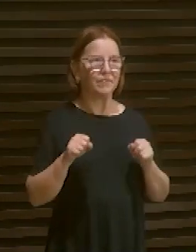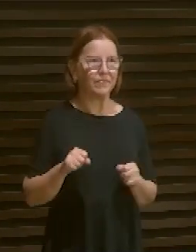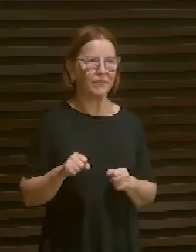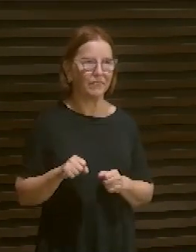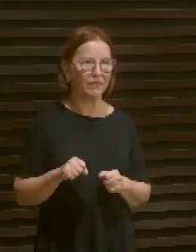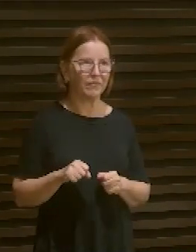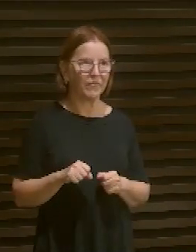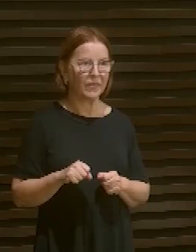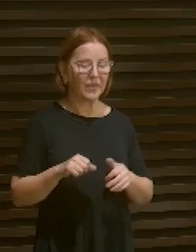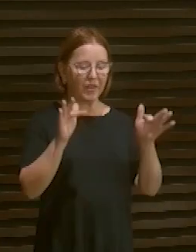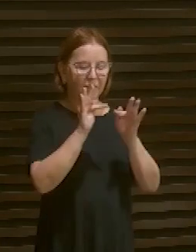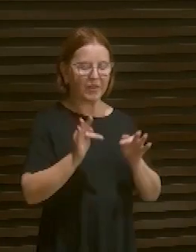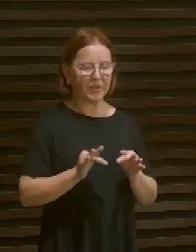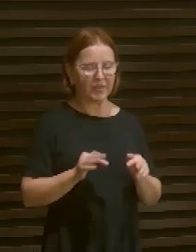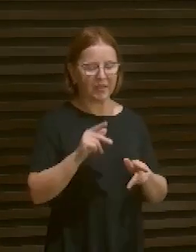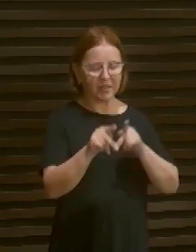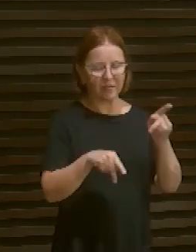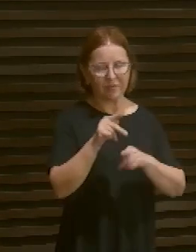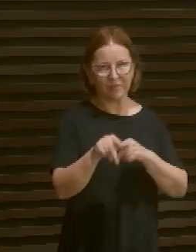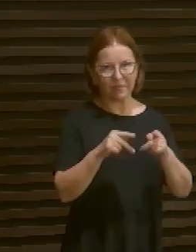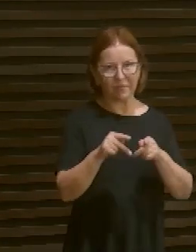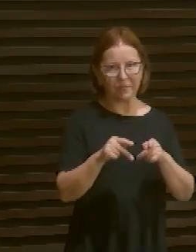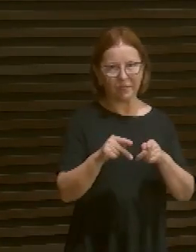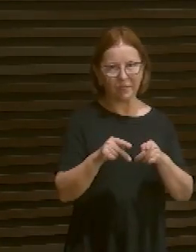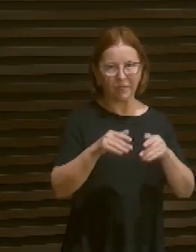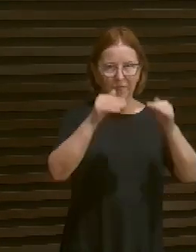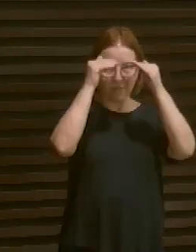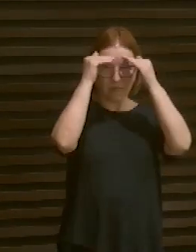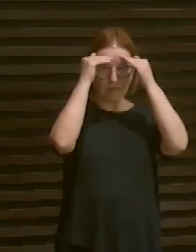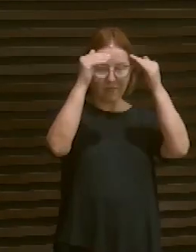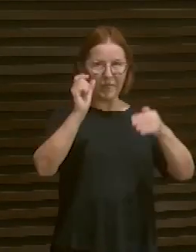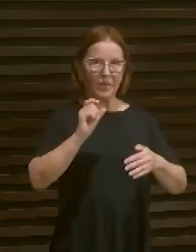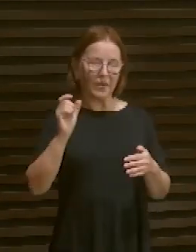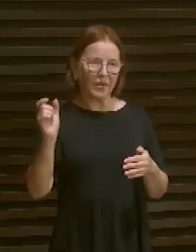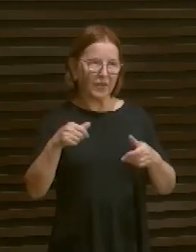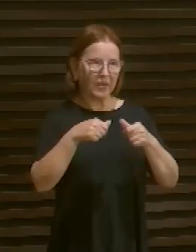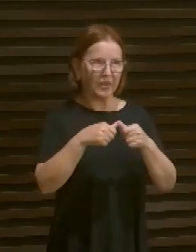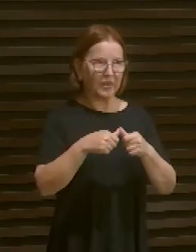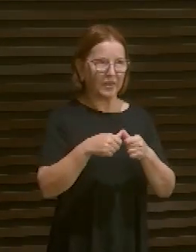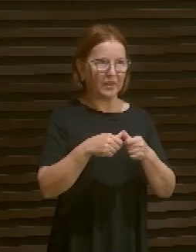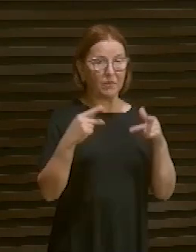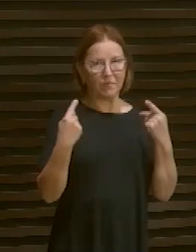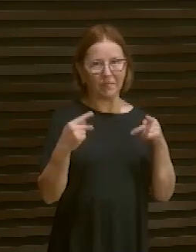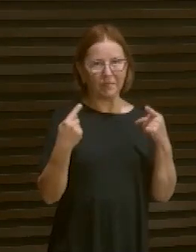E bem-aventurados os que guardam as palavras dessa profecia.